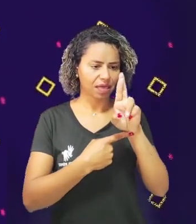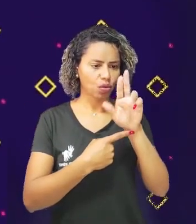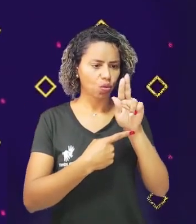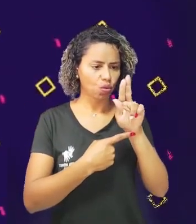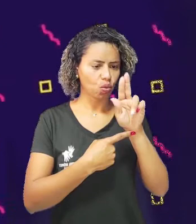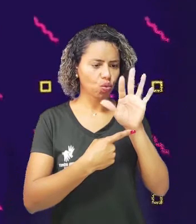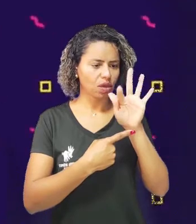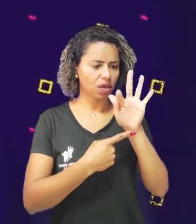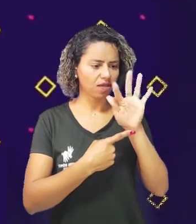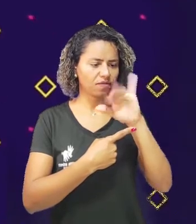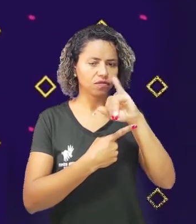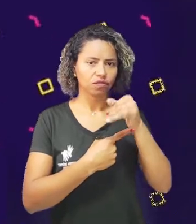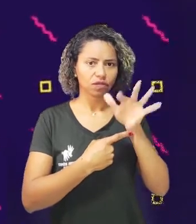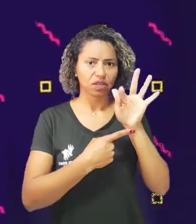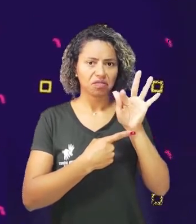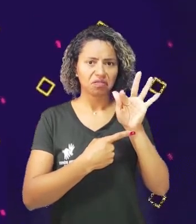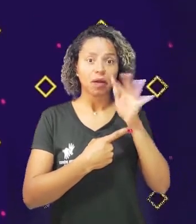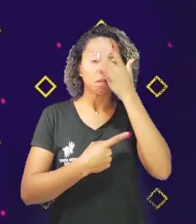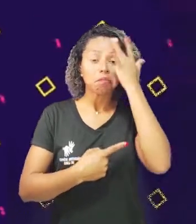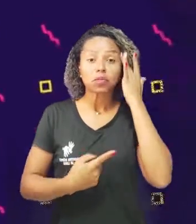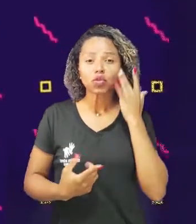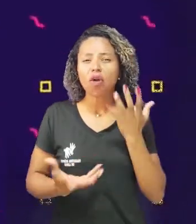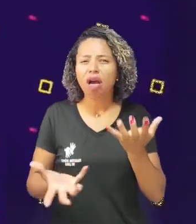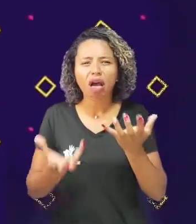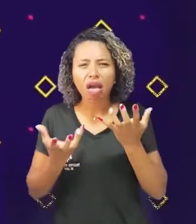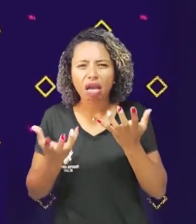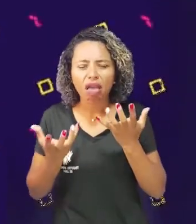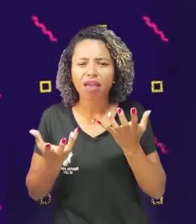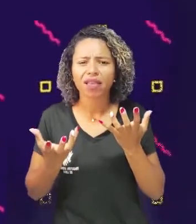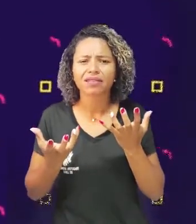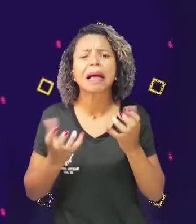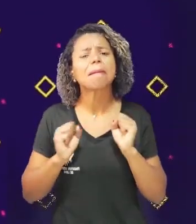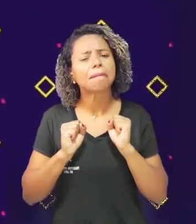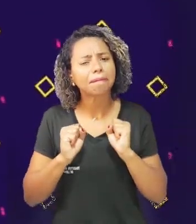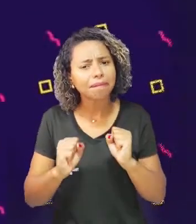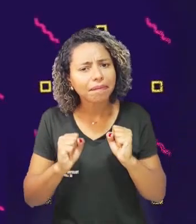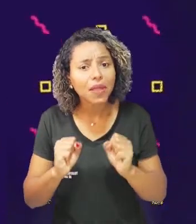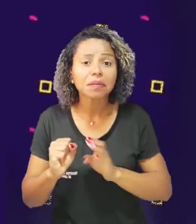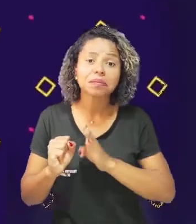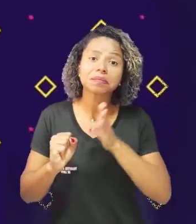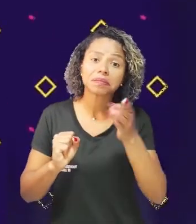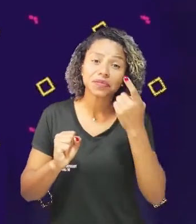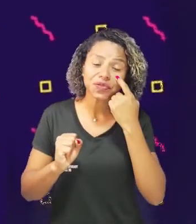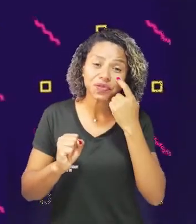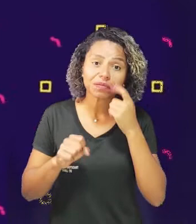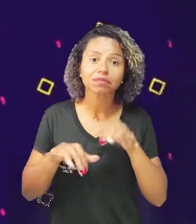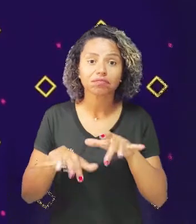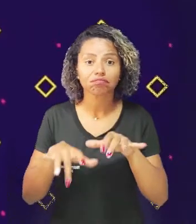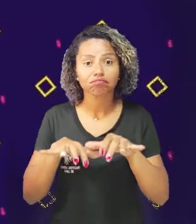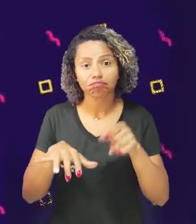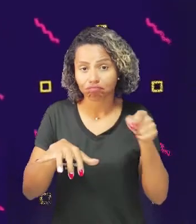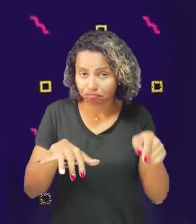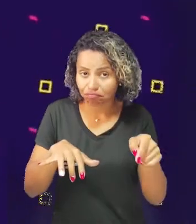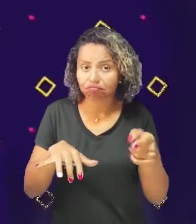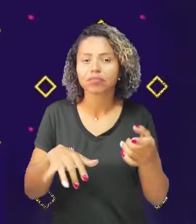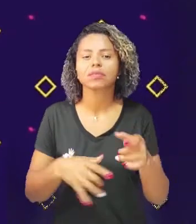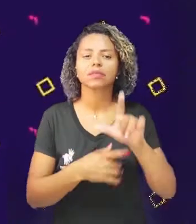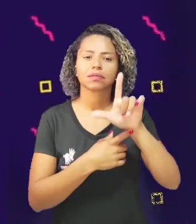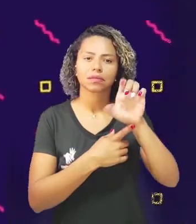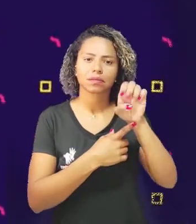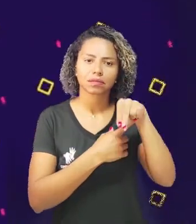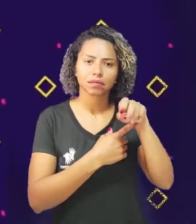LENER UFJF, e qualquer pessoa que desejar ter acesso a esse material,